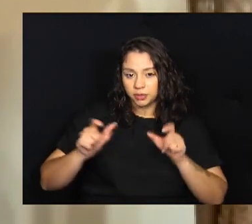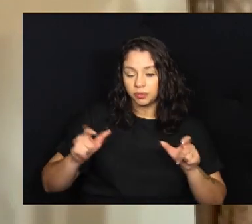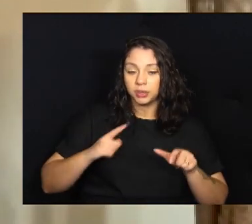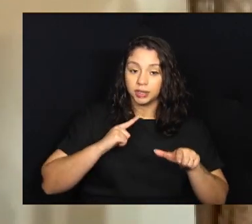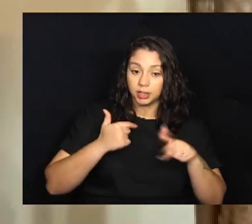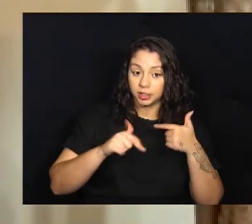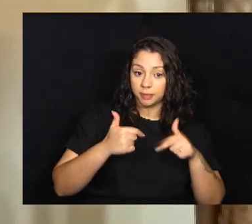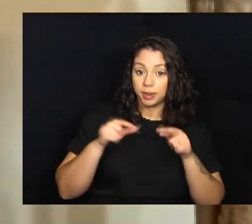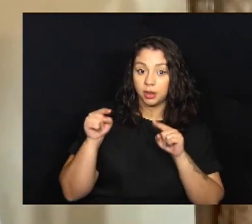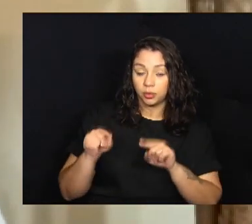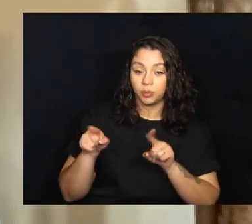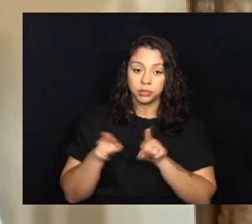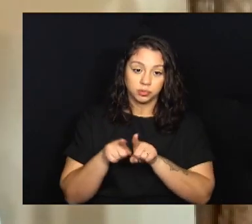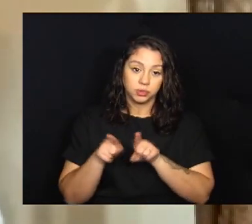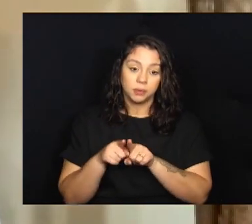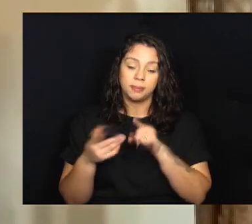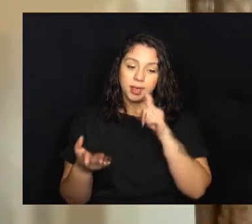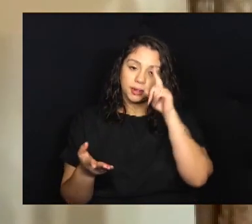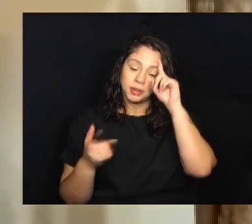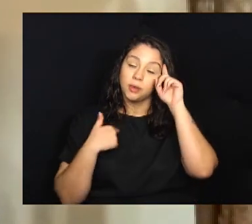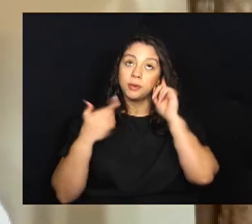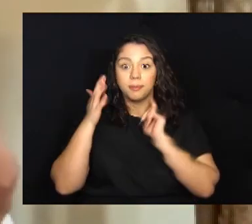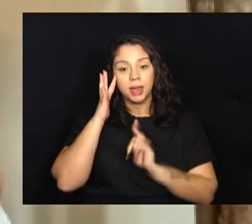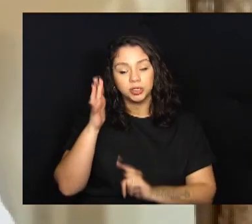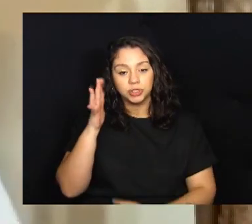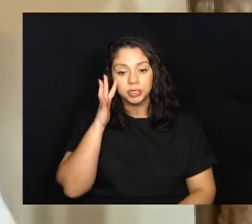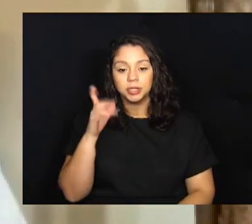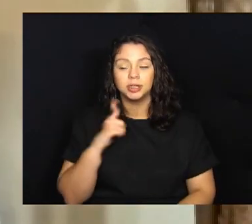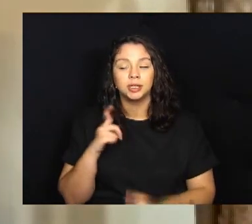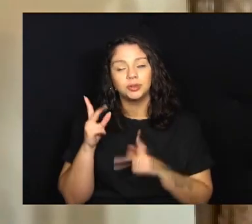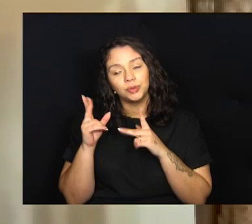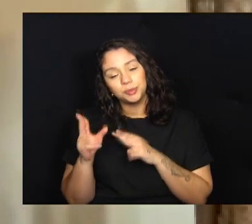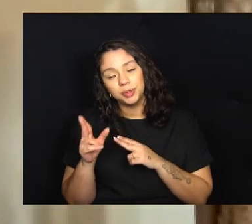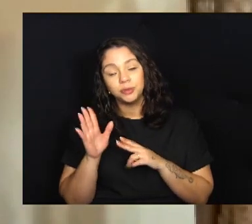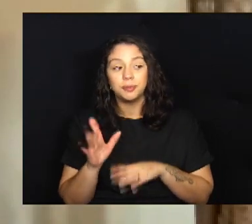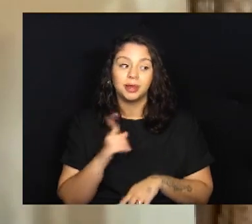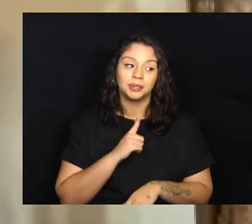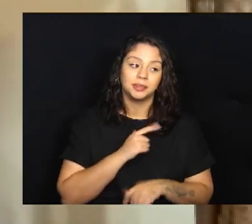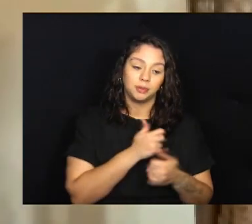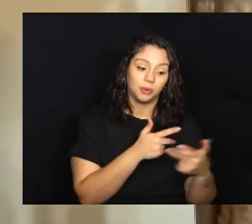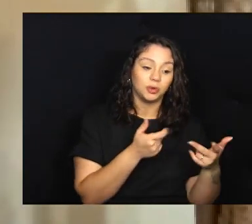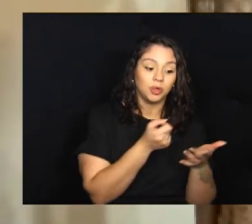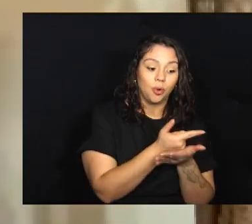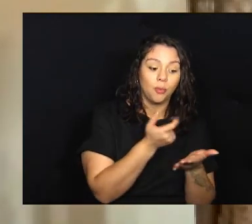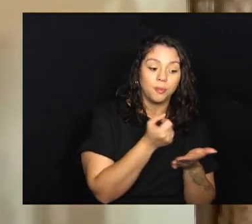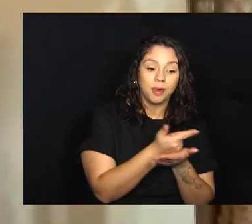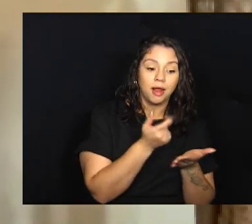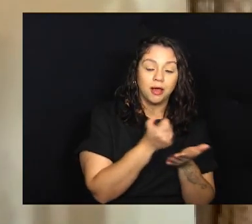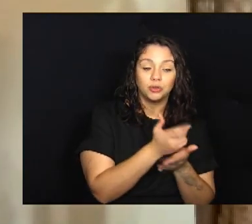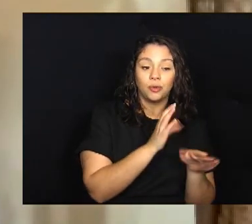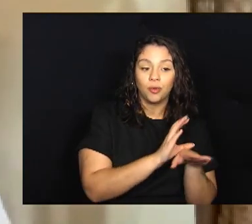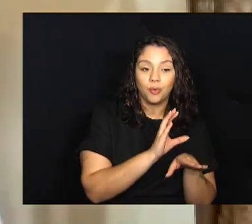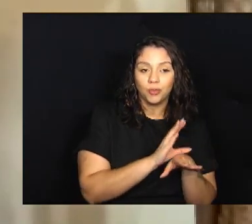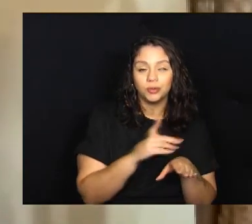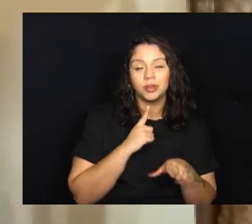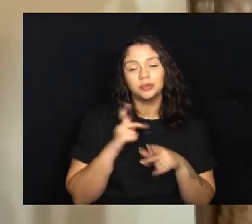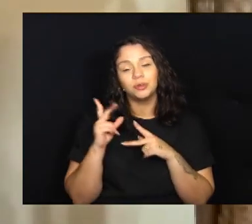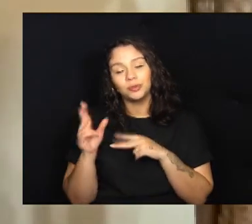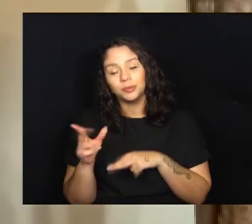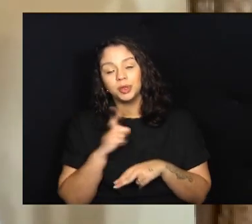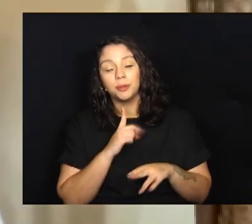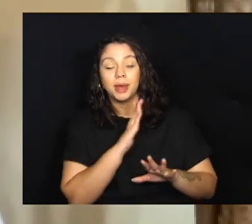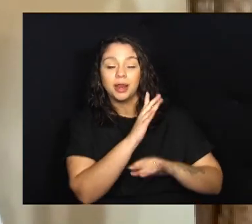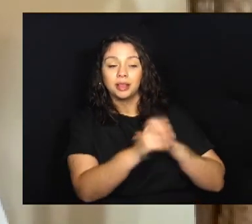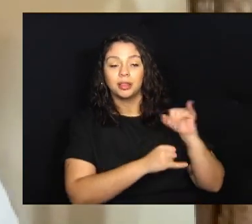isso atualmente, inclusive. Então imagina, você está dormindo e alguém está comprando seu curso, né? Você está dormindo e alguém está comprando ali um livro que